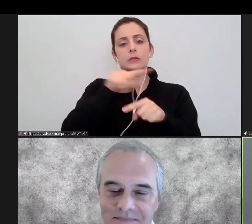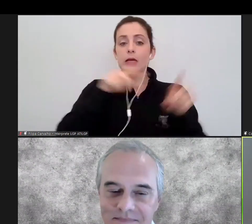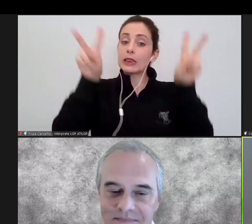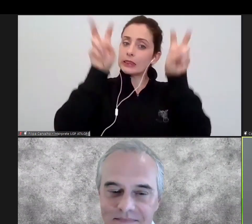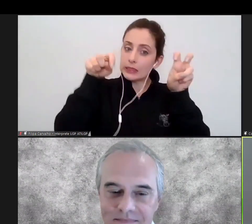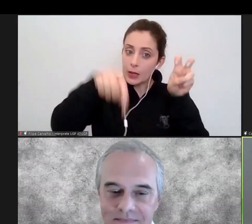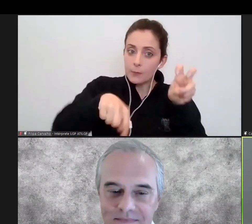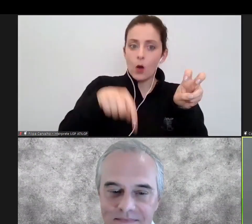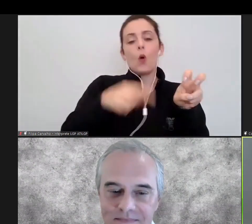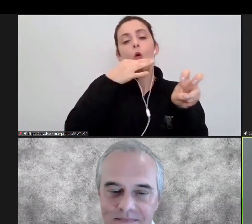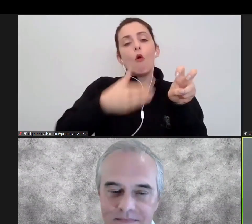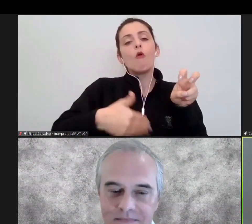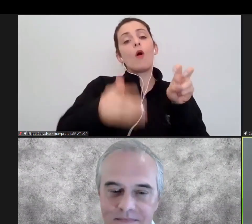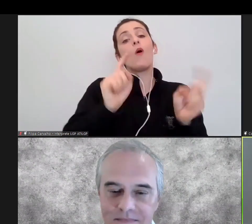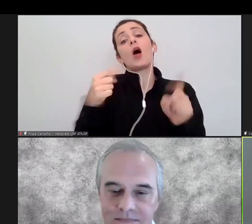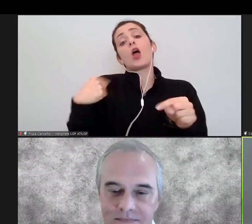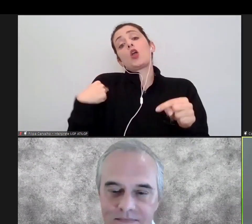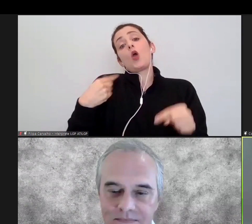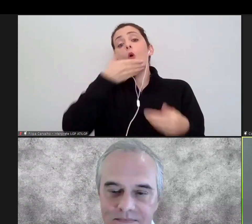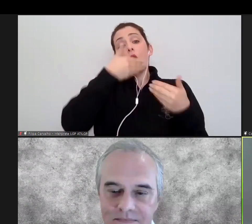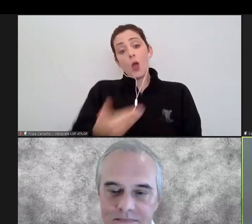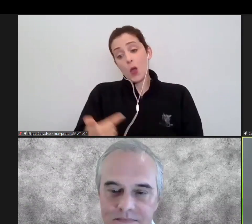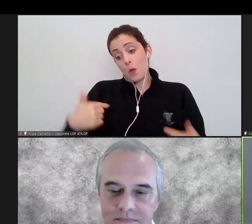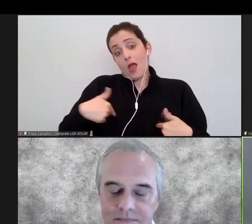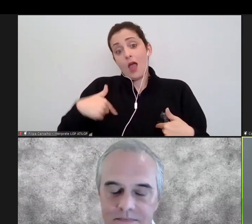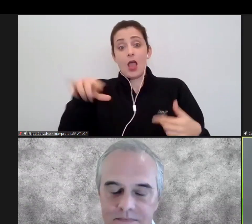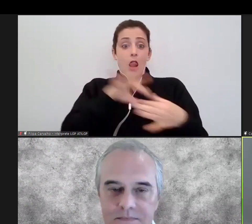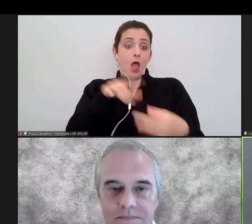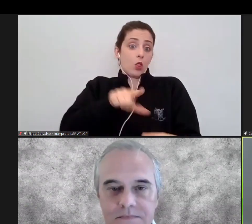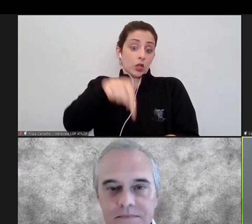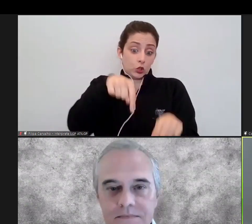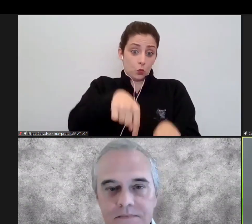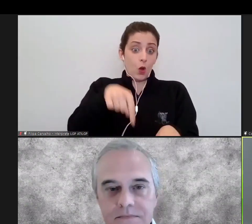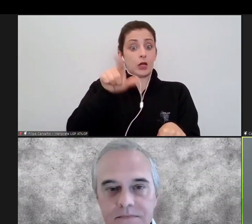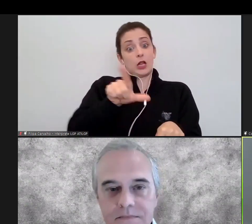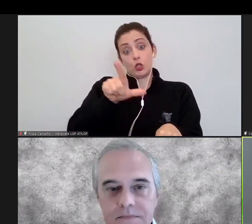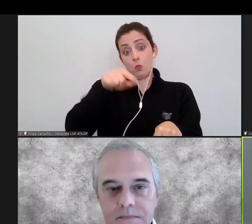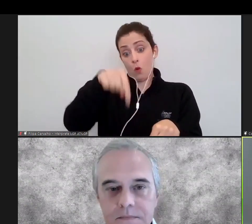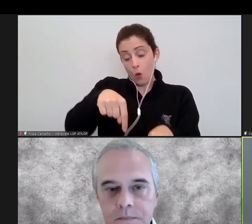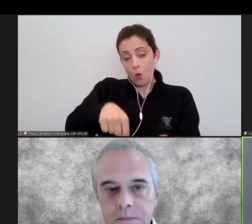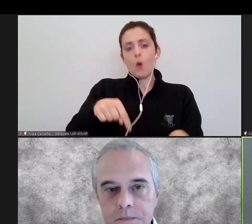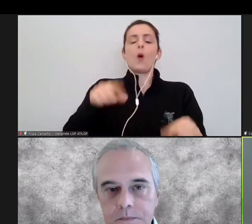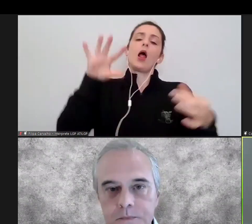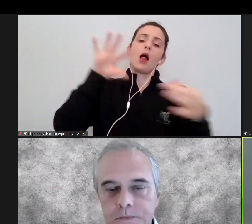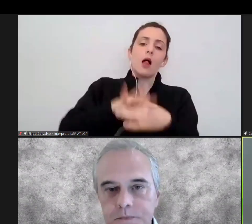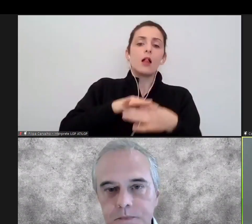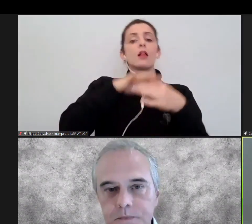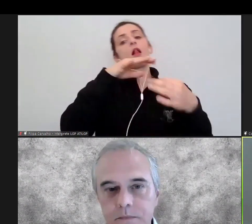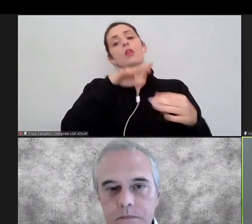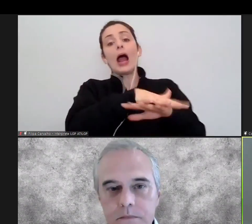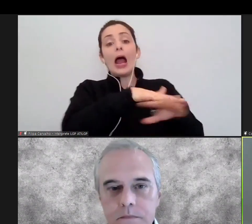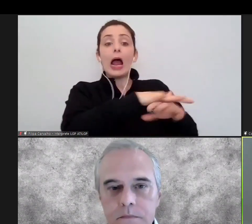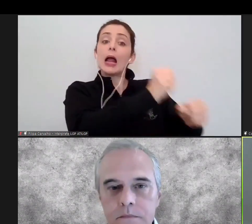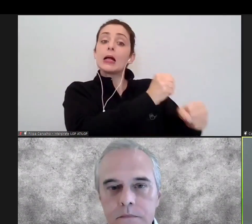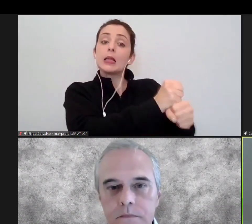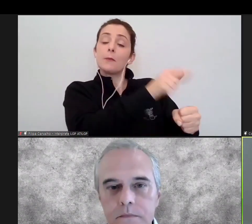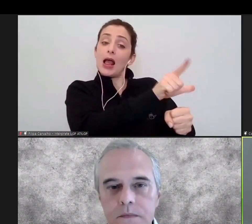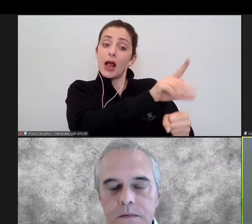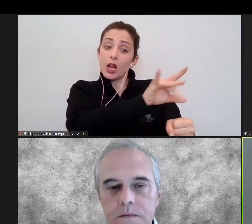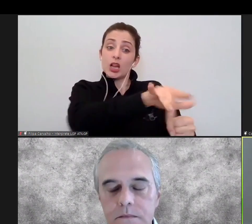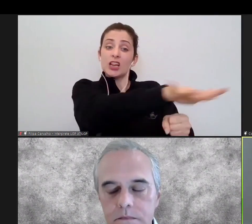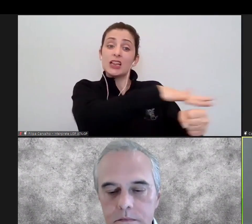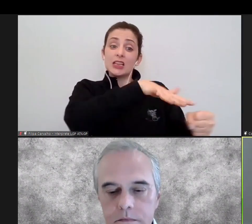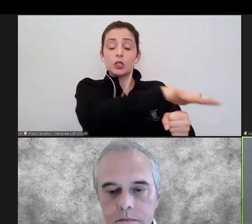muito baseada na experiência que tenho tido aqui na cidade de Lisboa, no trabalho que faço no âmbito do programa Rede Emprega Lisboa e, portanto, esta contextualização